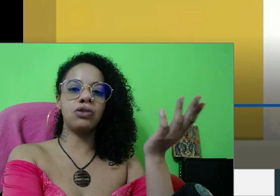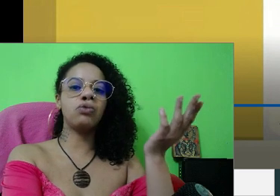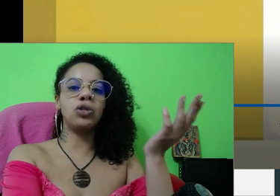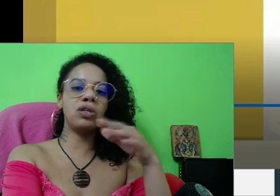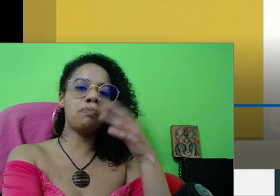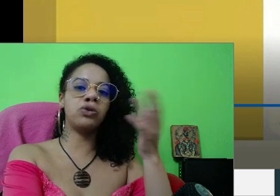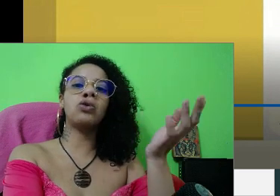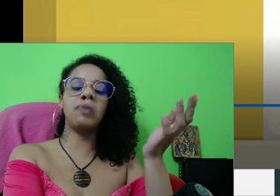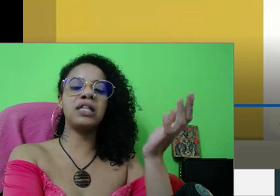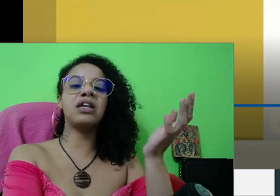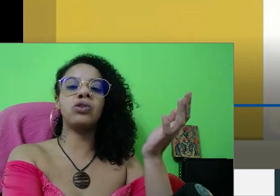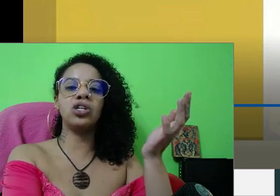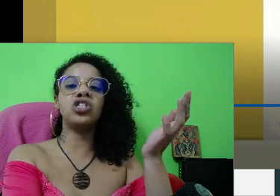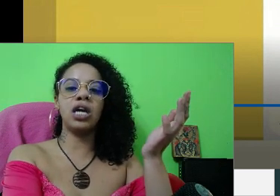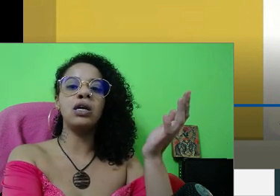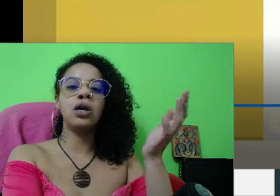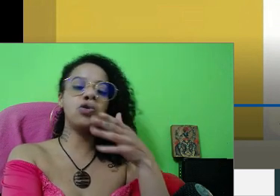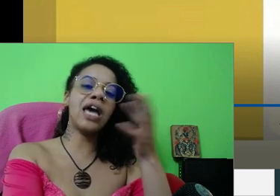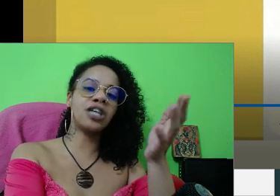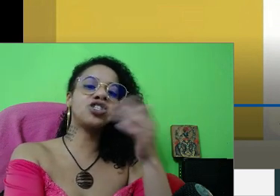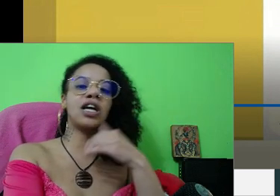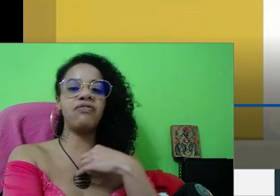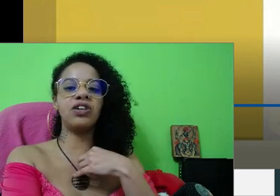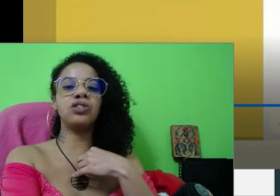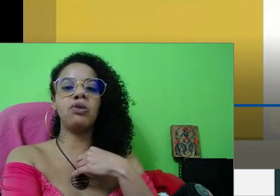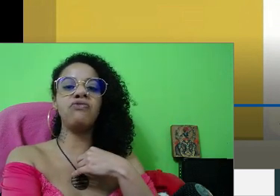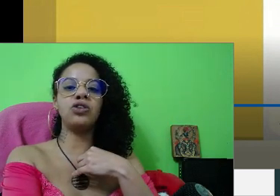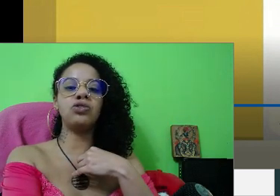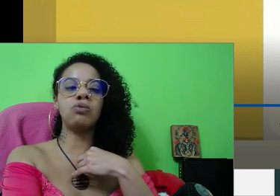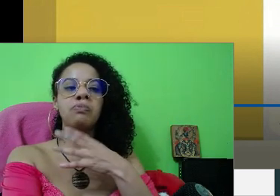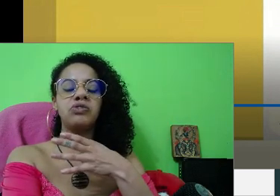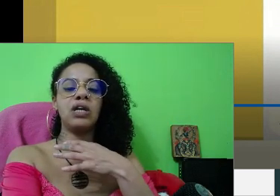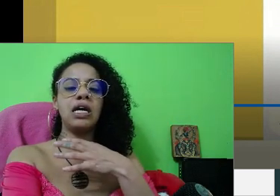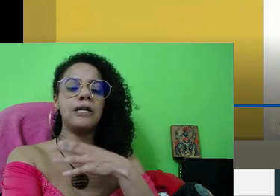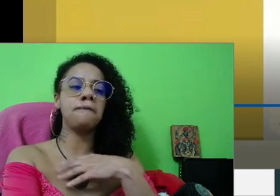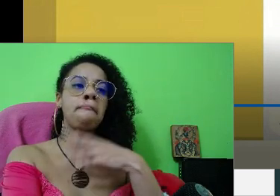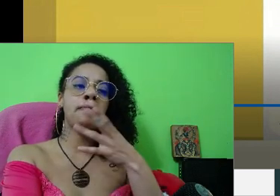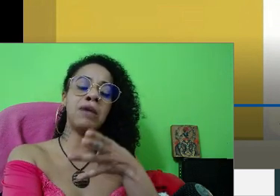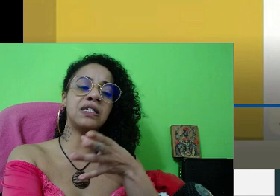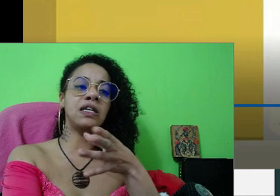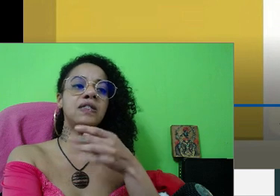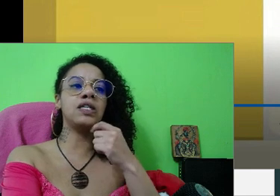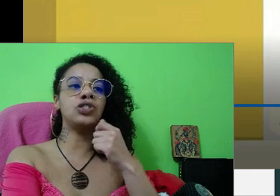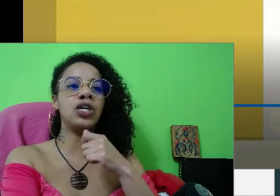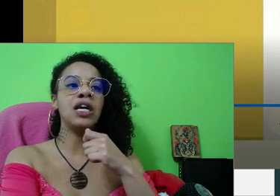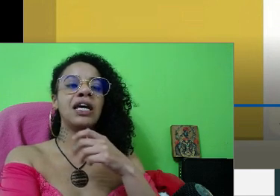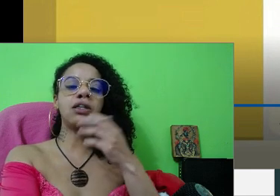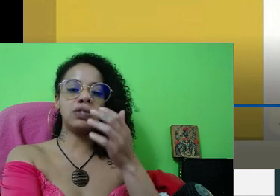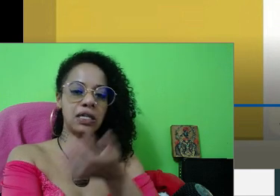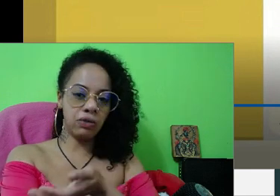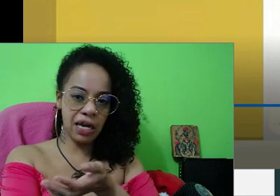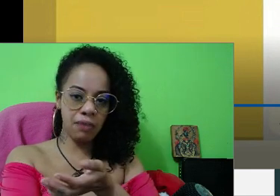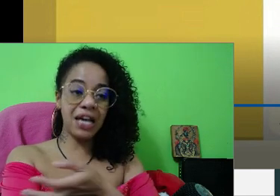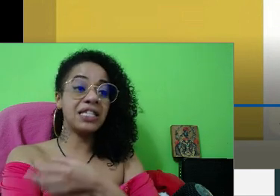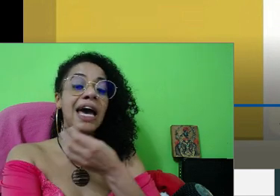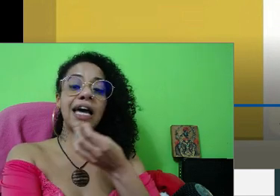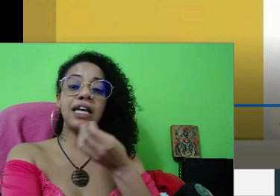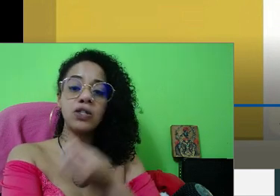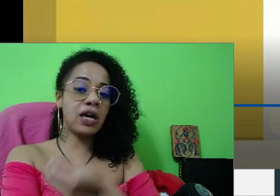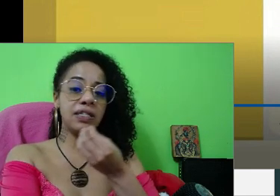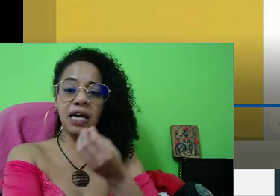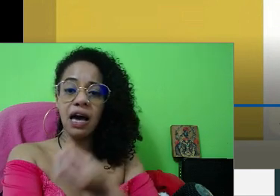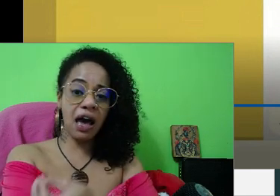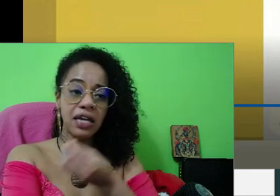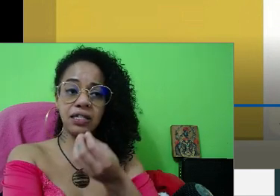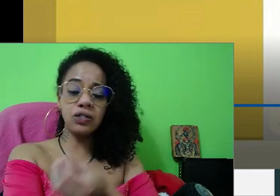podia ter parado com isso depois o comentário que eu deixei no react que ele fez do meu vídeo com a professora Ana mas ele insiste então vocês não querem mais